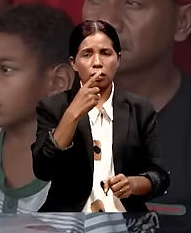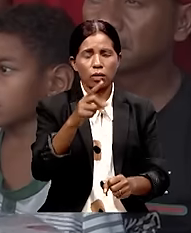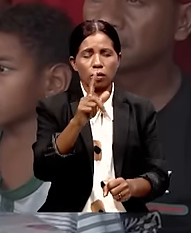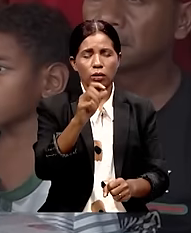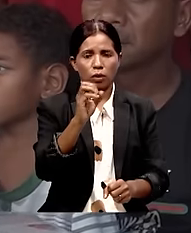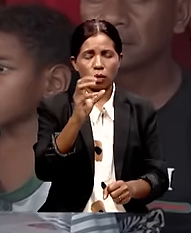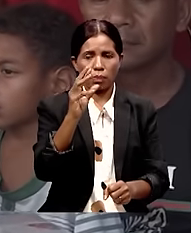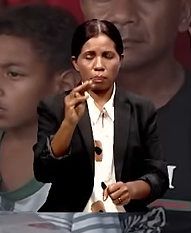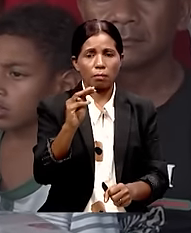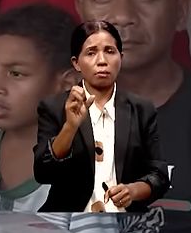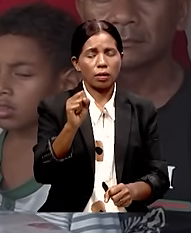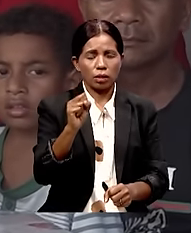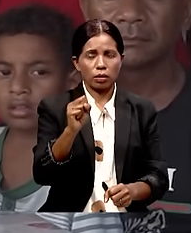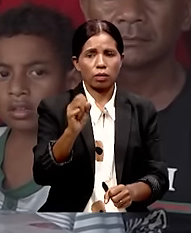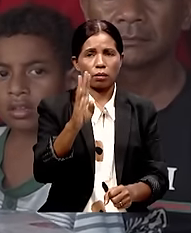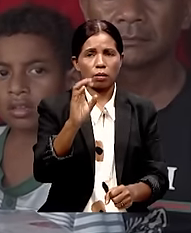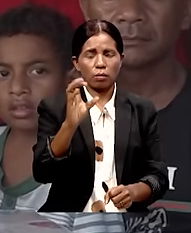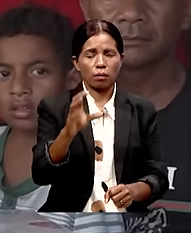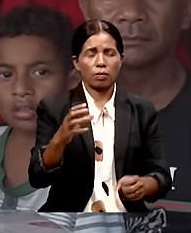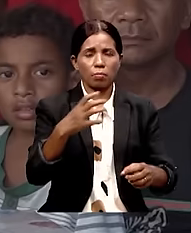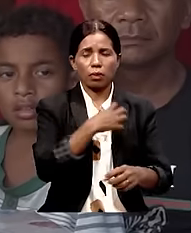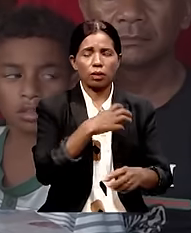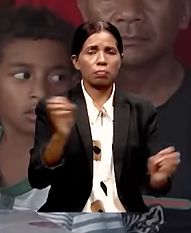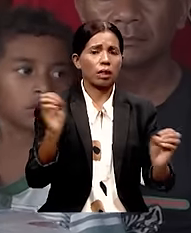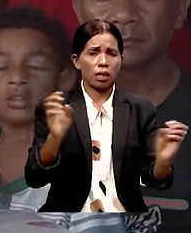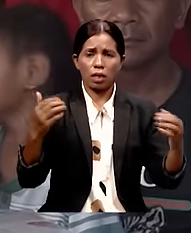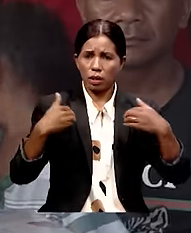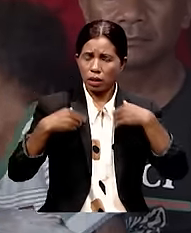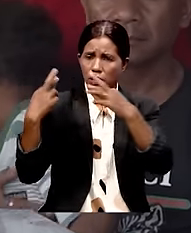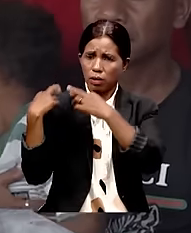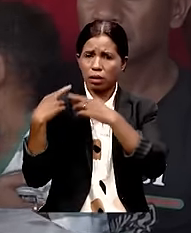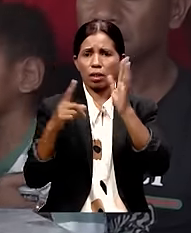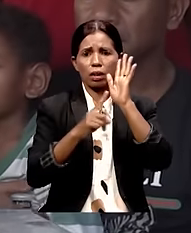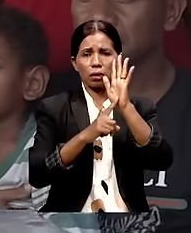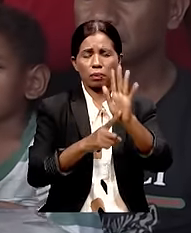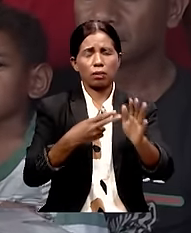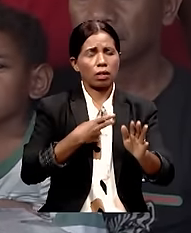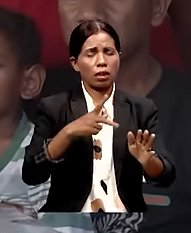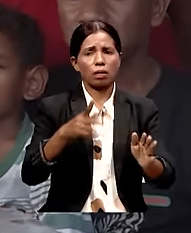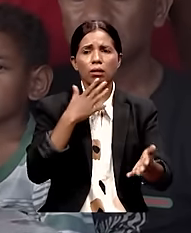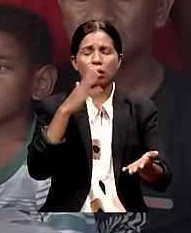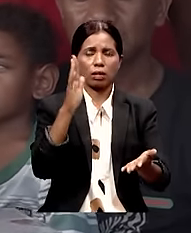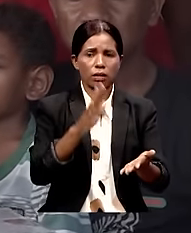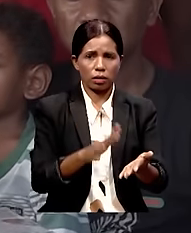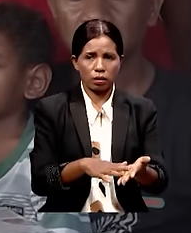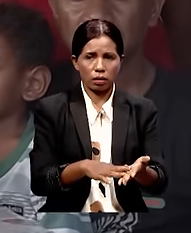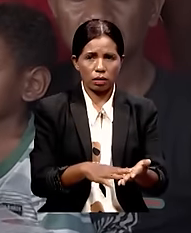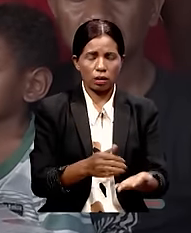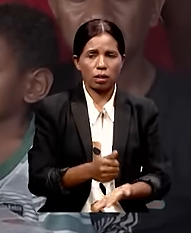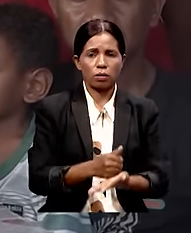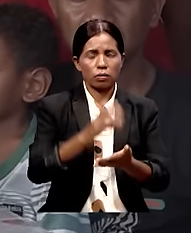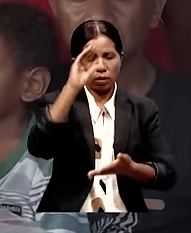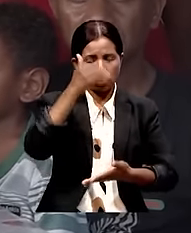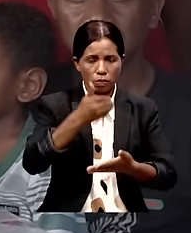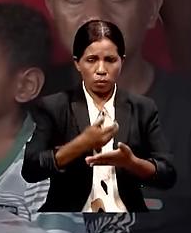o que Penetele nebe la irresponsabilidade, hoje há tudo há halo premanismo, nebe maca, apoio União Anmane,